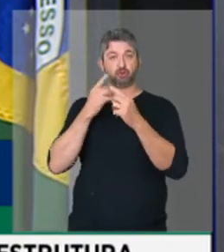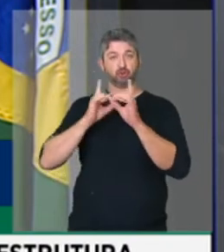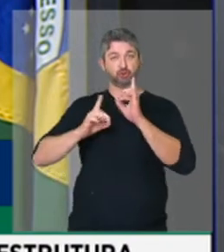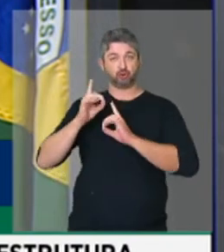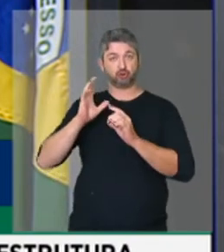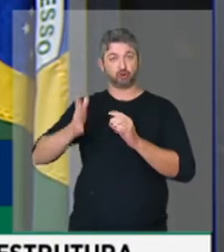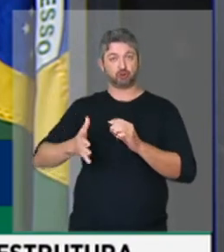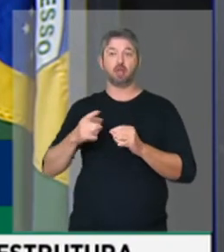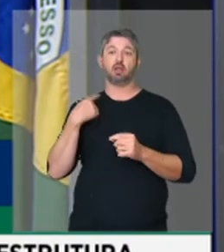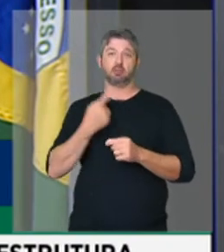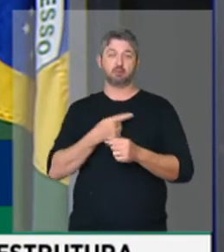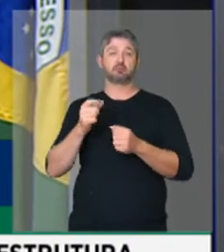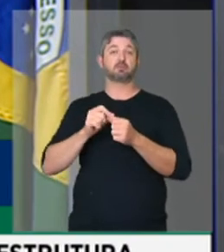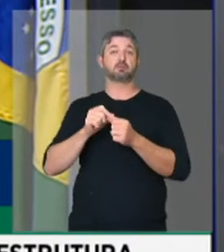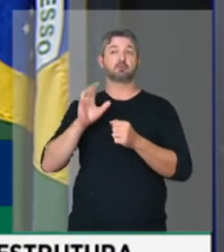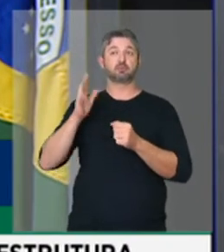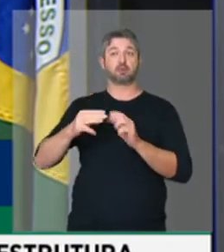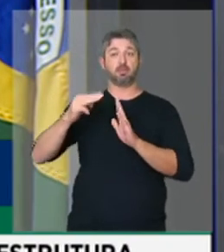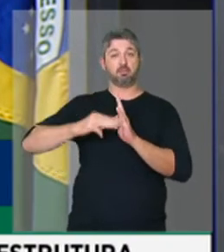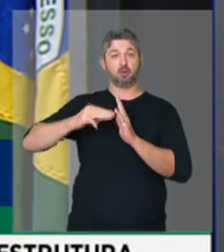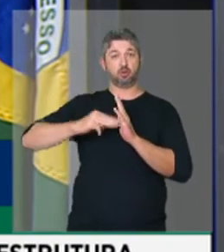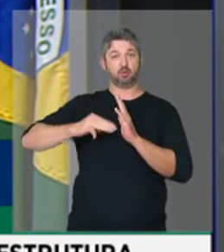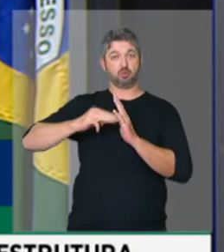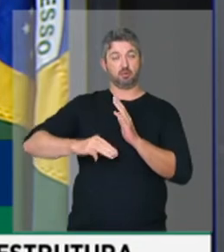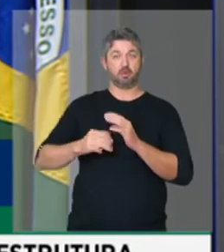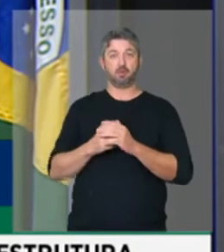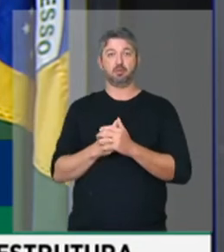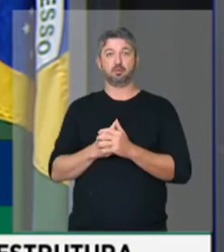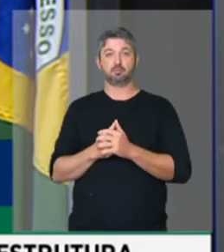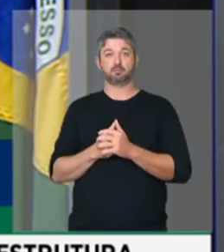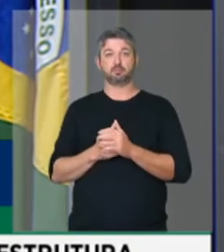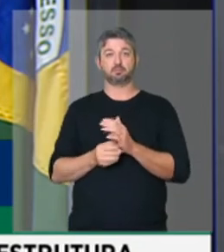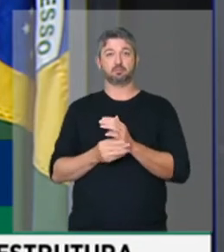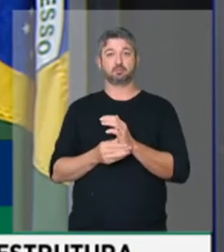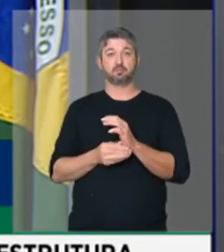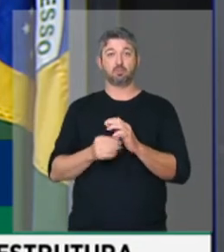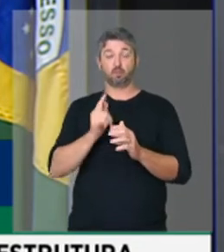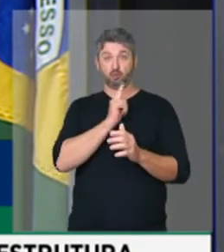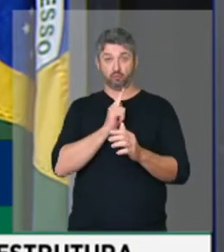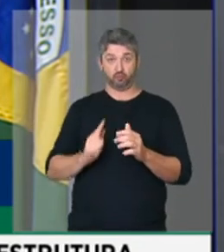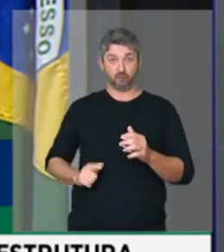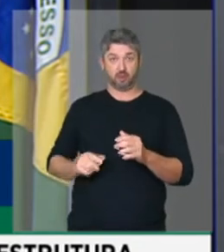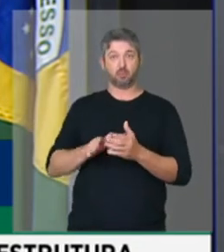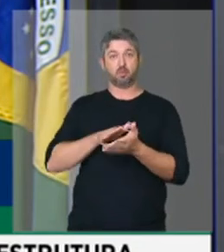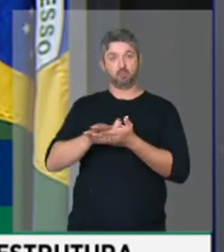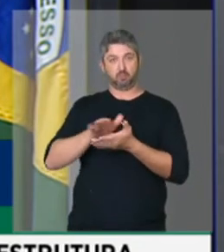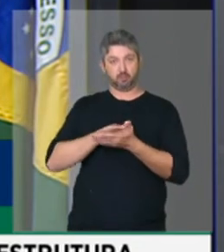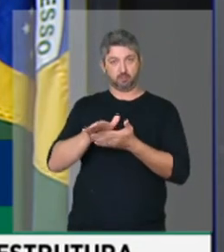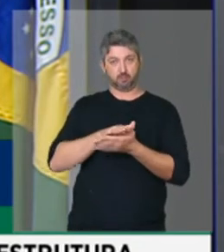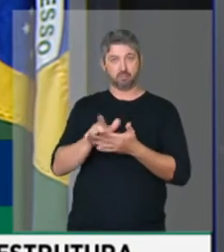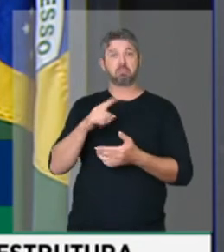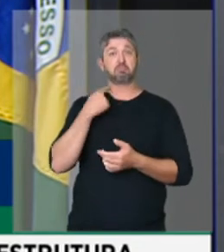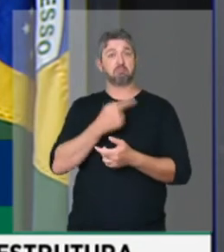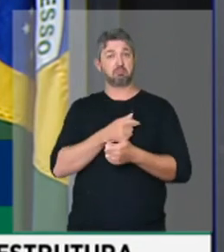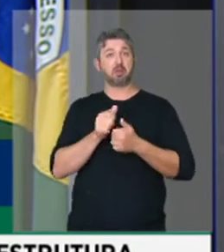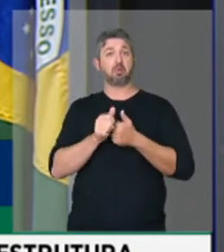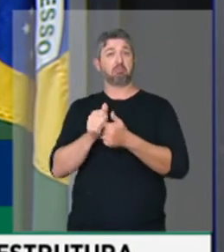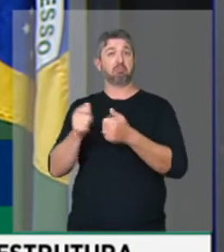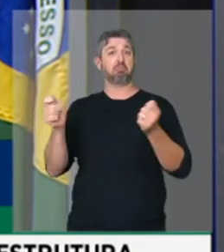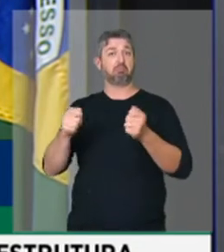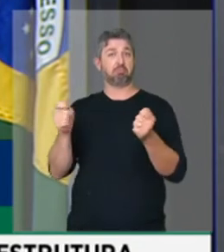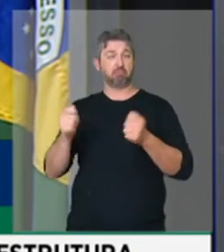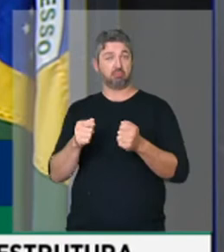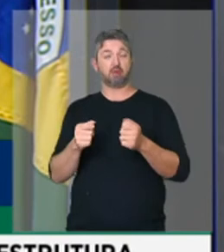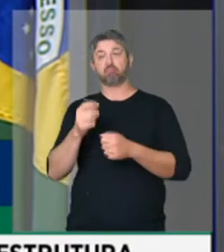nós estabelecemos uma metodologia em que o governo publica, nós podemos acompanhar e podemos